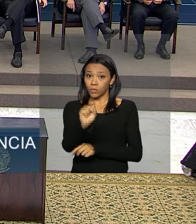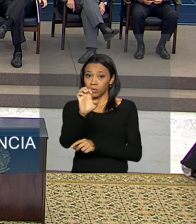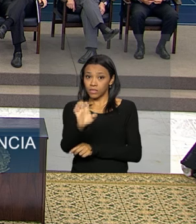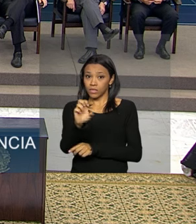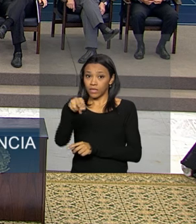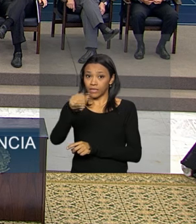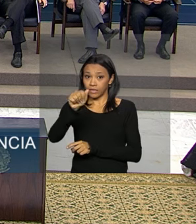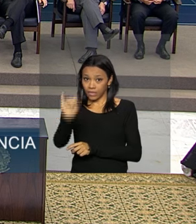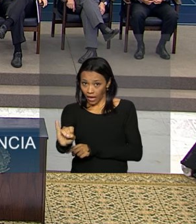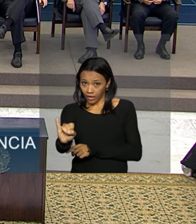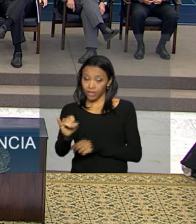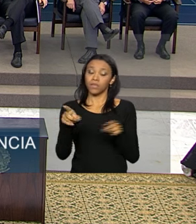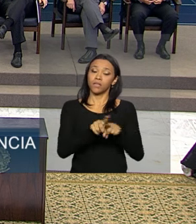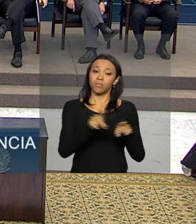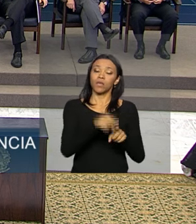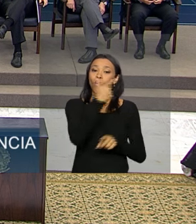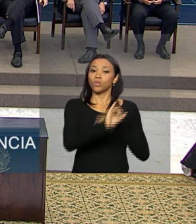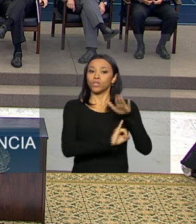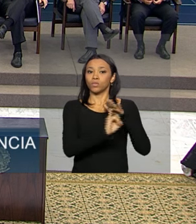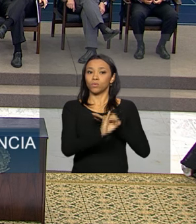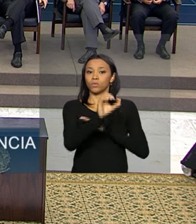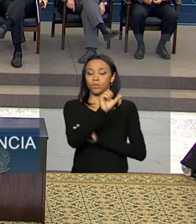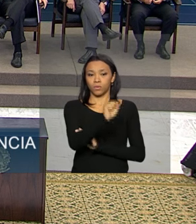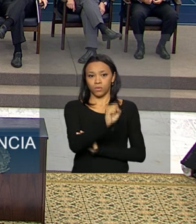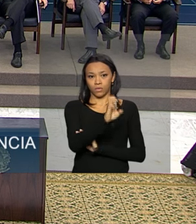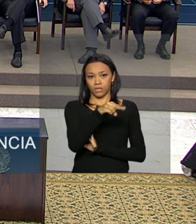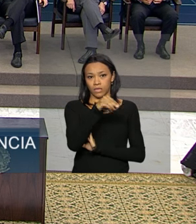de Tecnologia. Os dois são muito importantes.